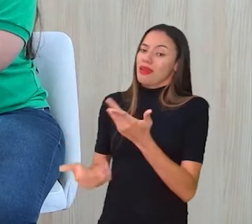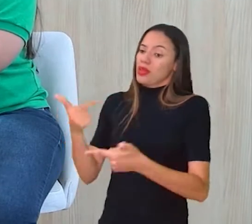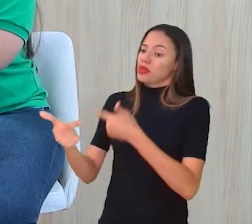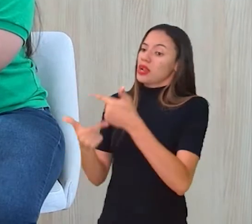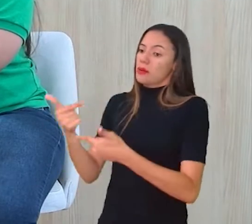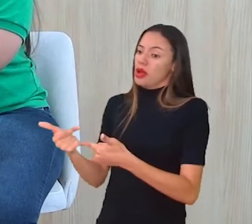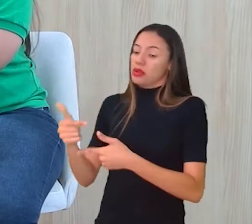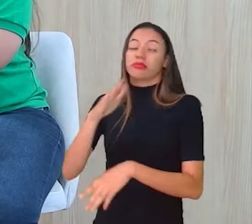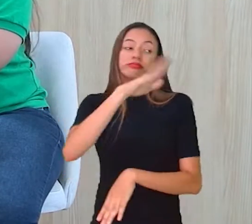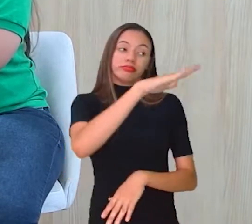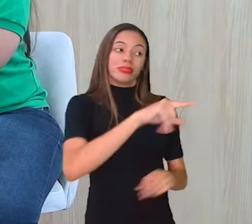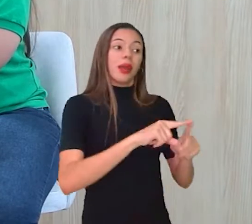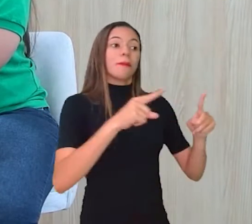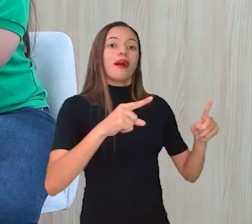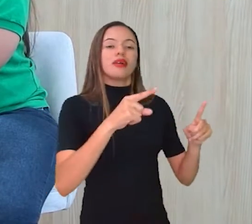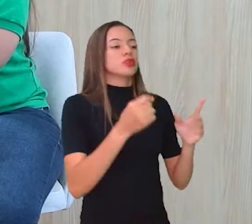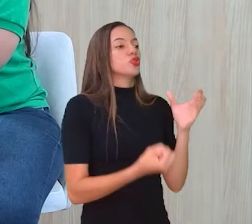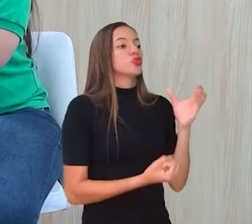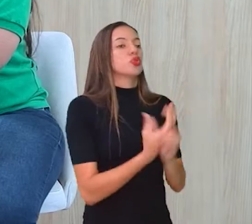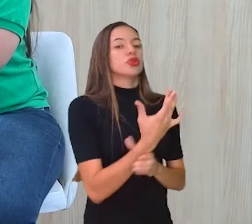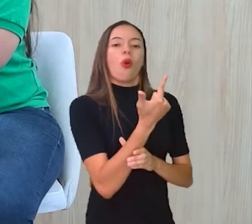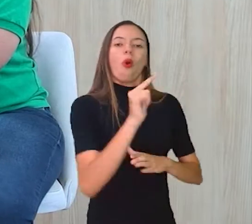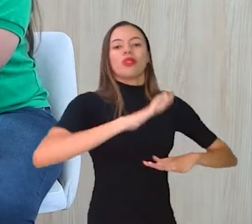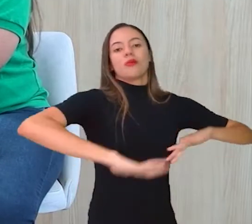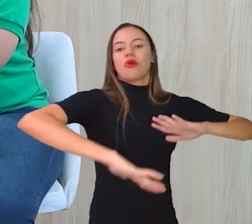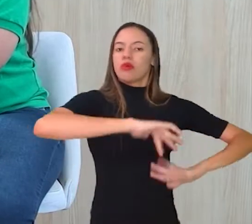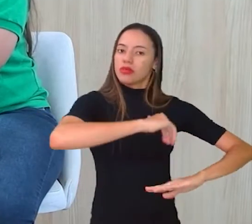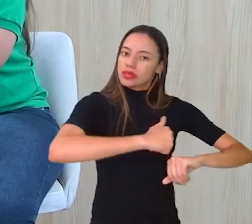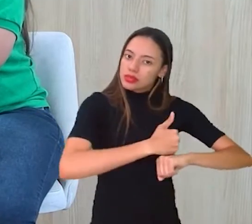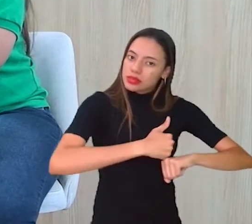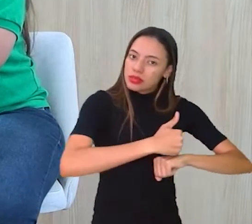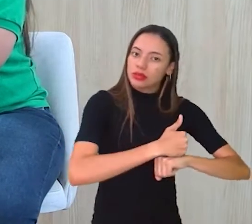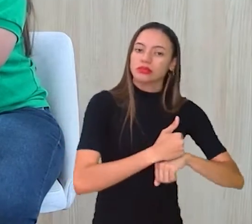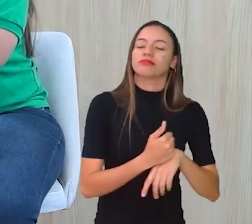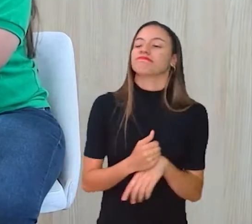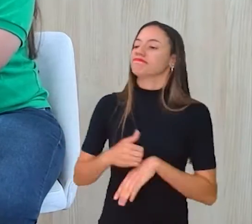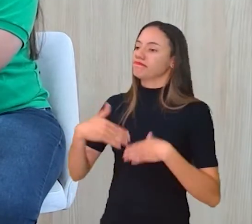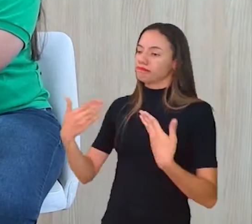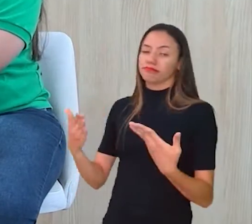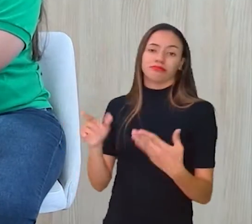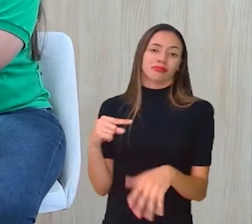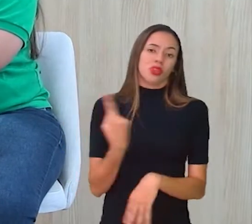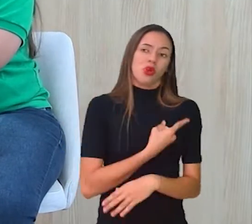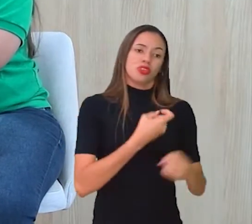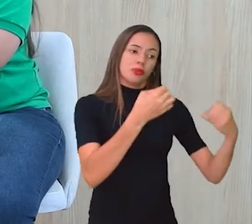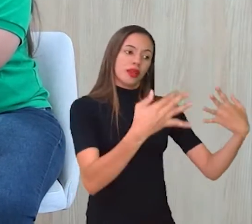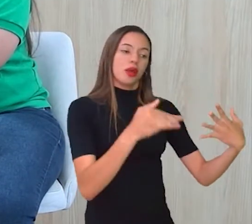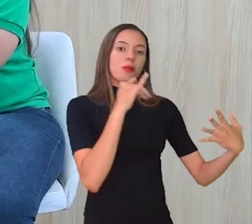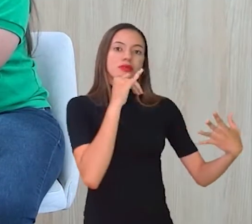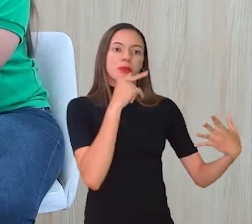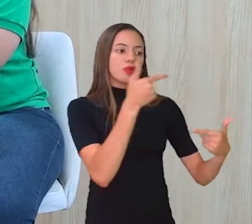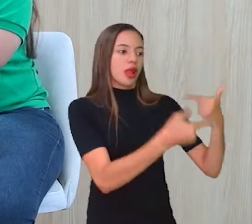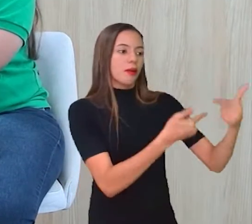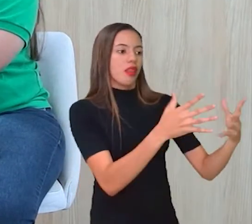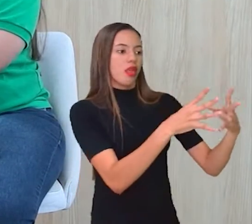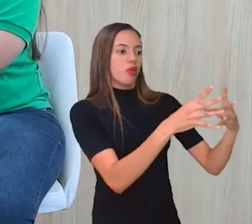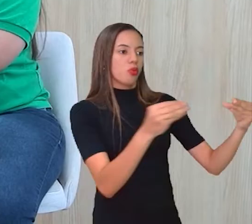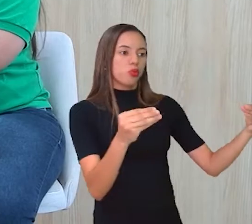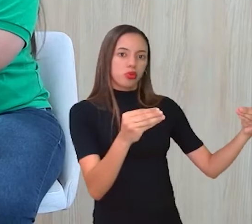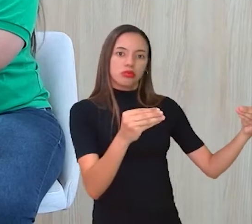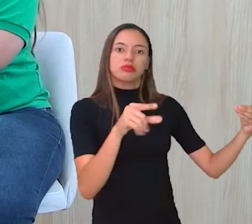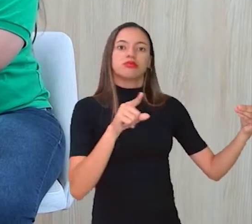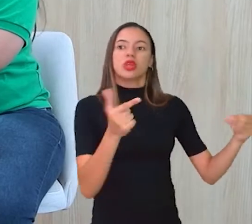outras também, né, surgiram. Então, gente, a gente está falando muito disso, de que uma sai e outra chega, que